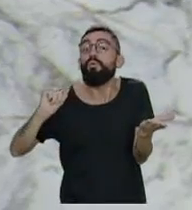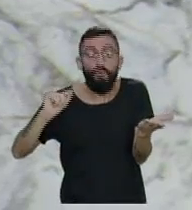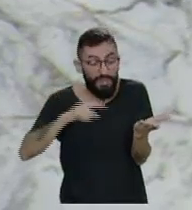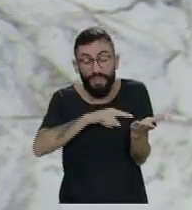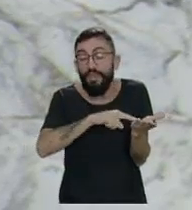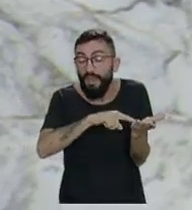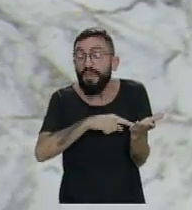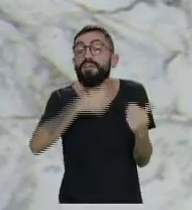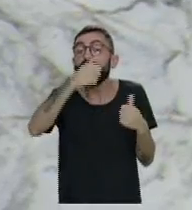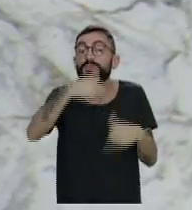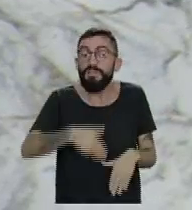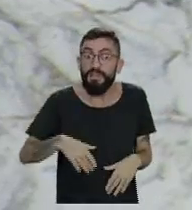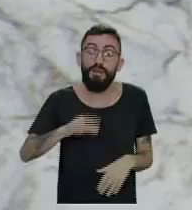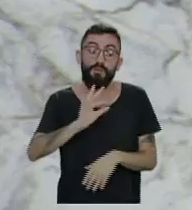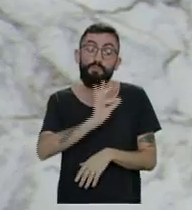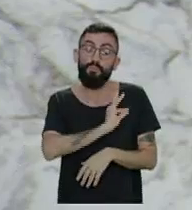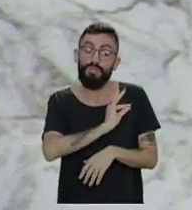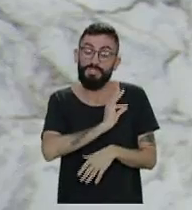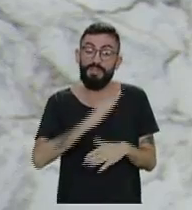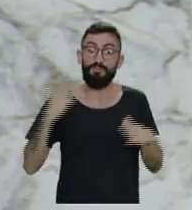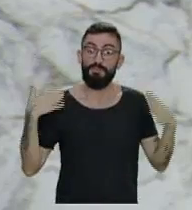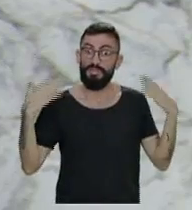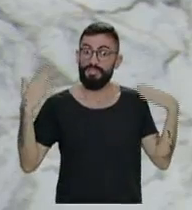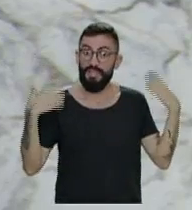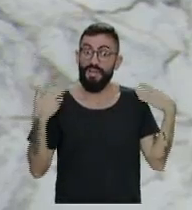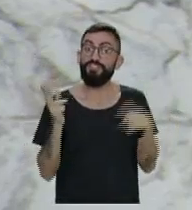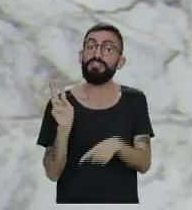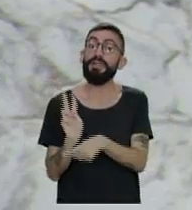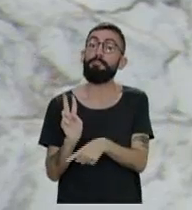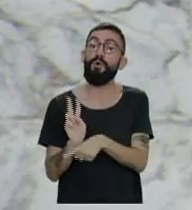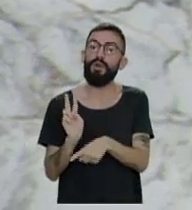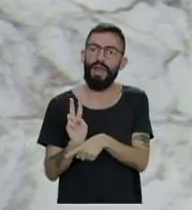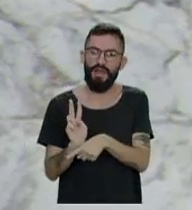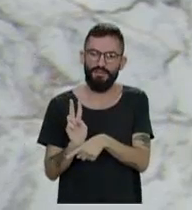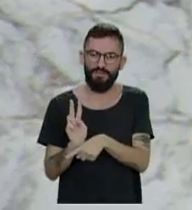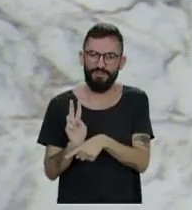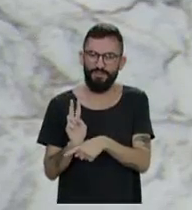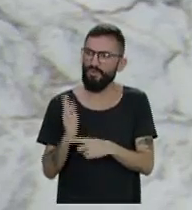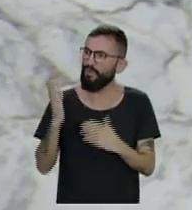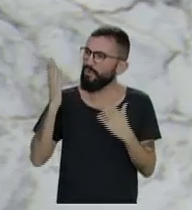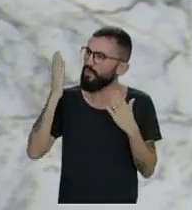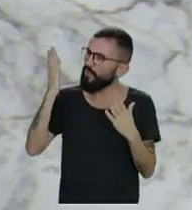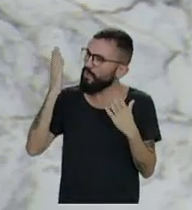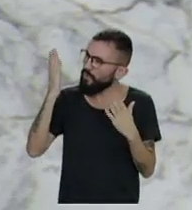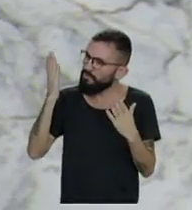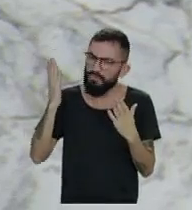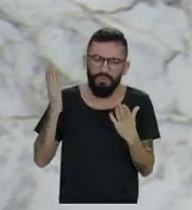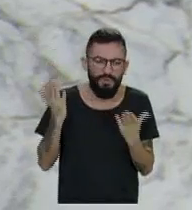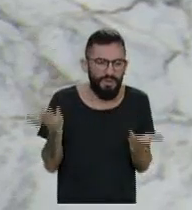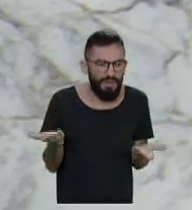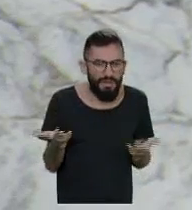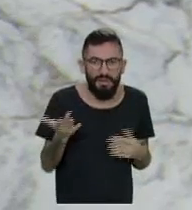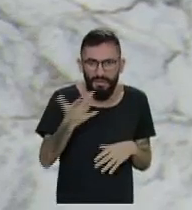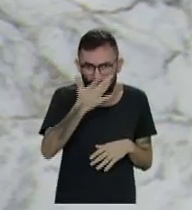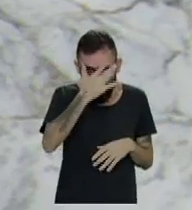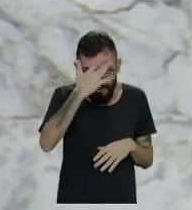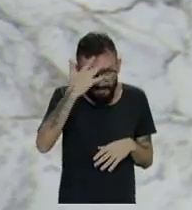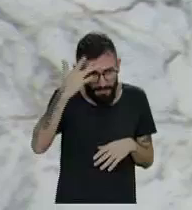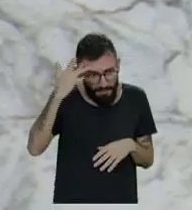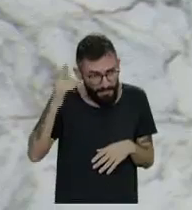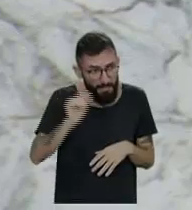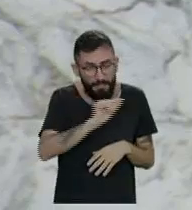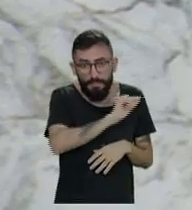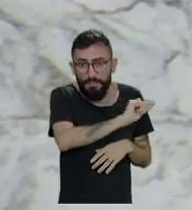policiais militares sejam temporários meu Deus do céu nós pegamos pessoas na rua colocamos dentro de uma